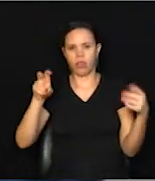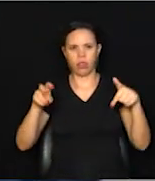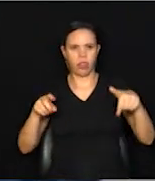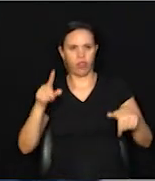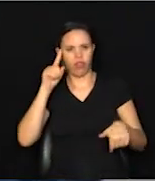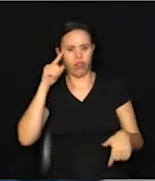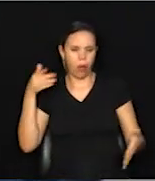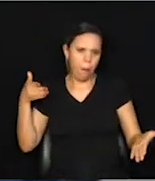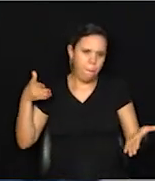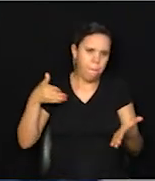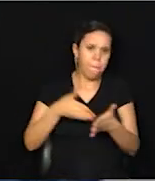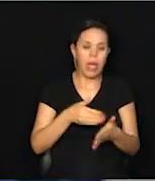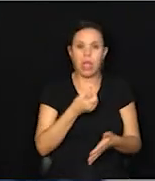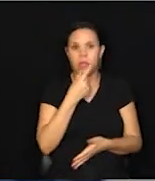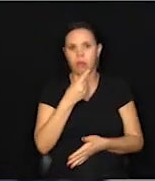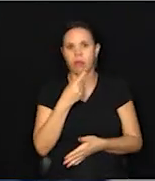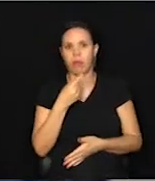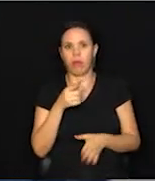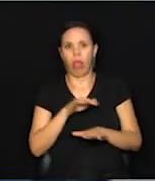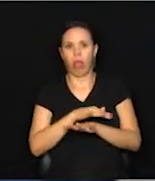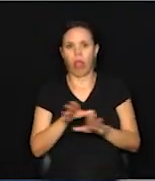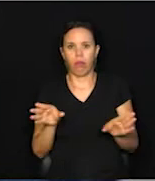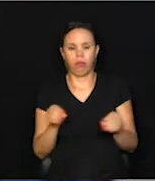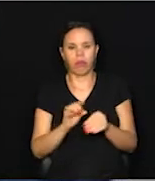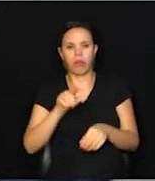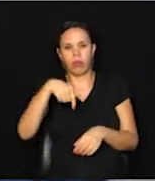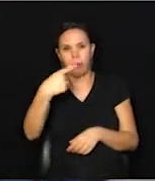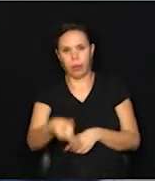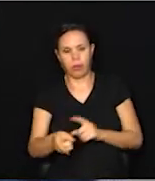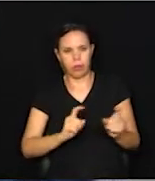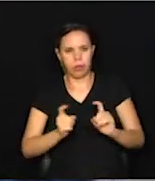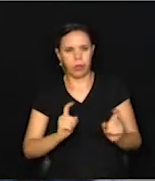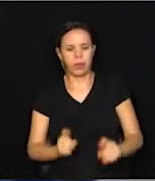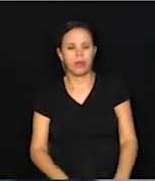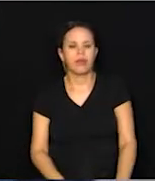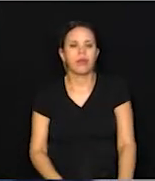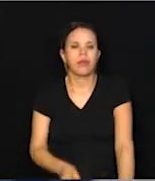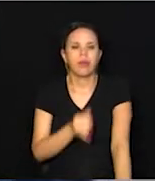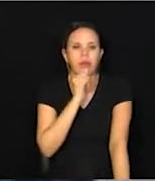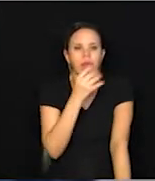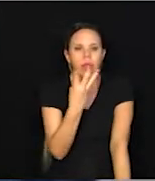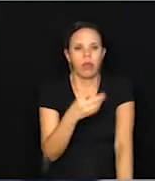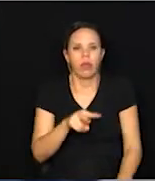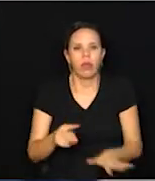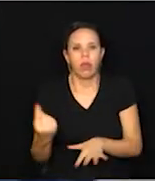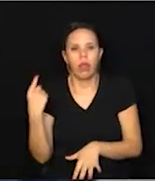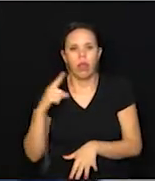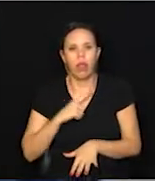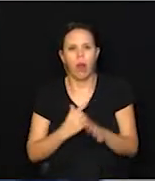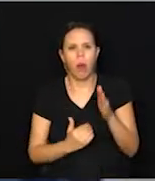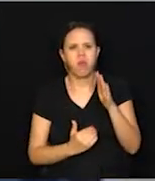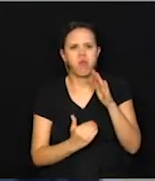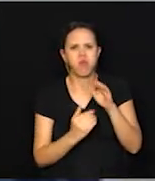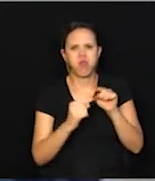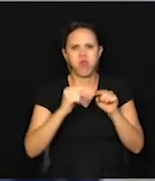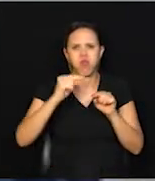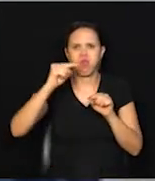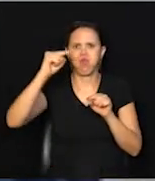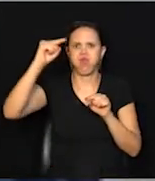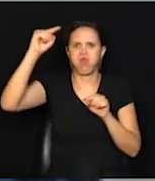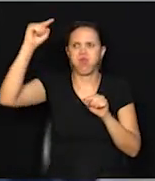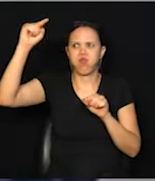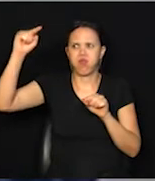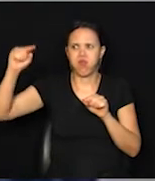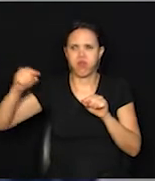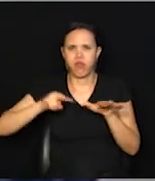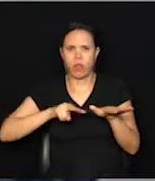máximo de medicação. Depois dessa reunião, isso eu estou falando há 4 semanas, teve aquele pico, foi uma semana que extrapolou